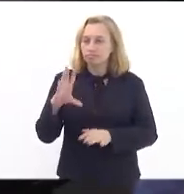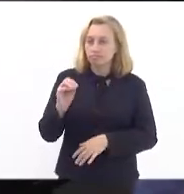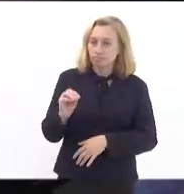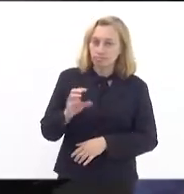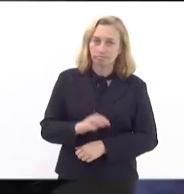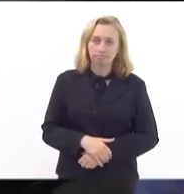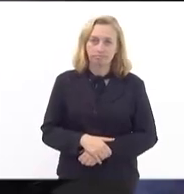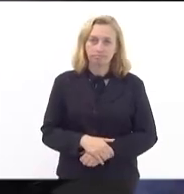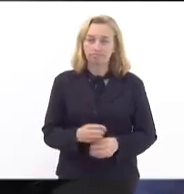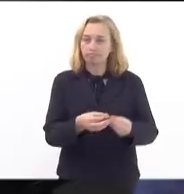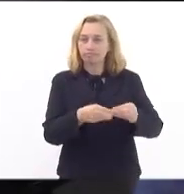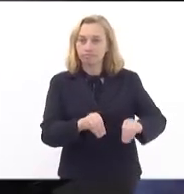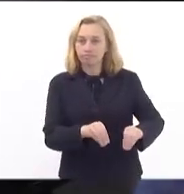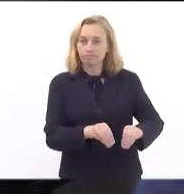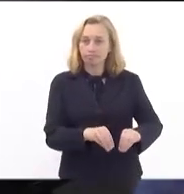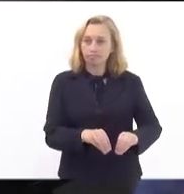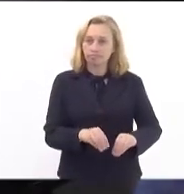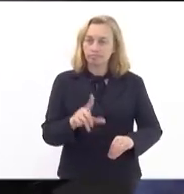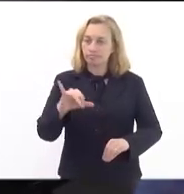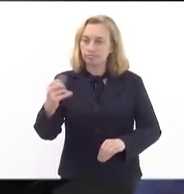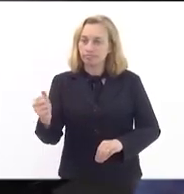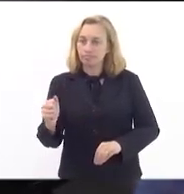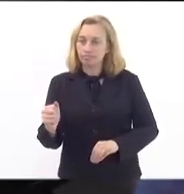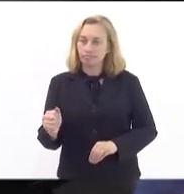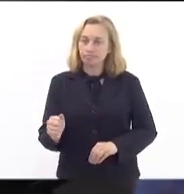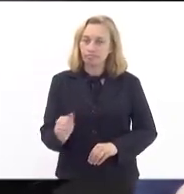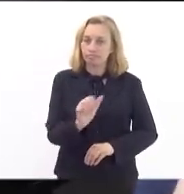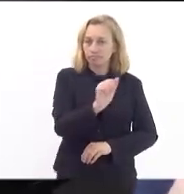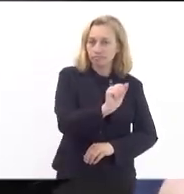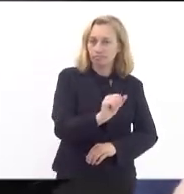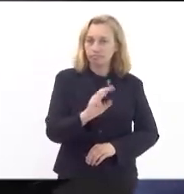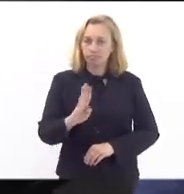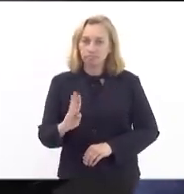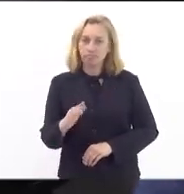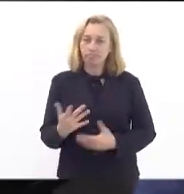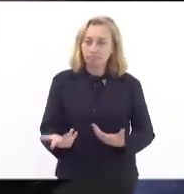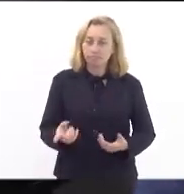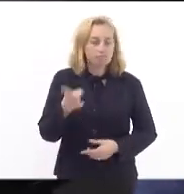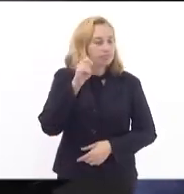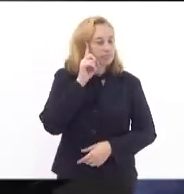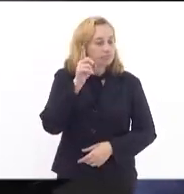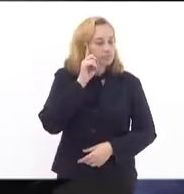cabo prejudicou operação xyz é cotidiano